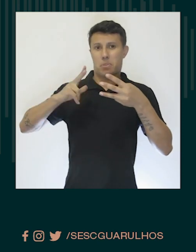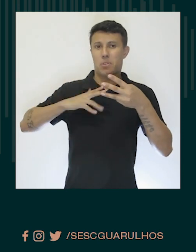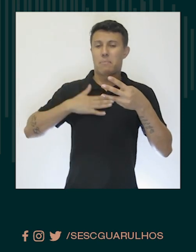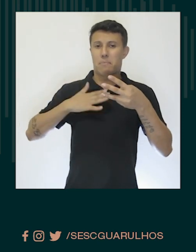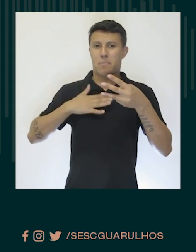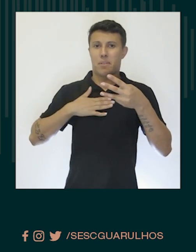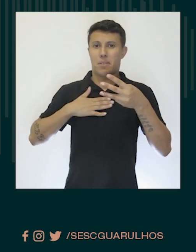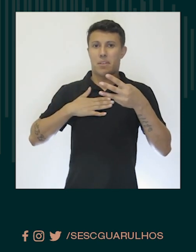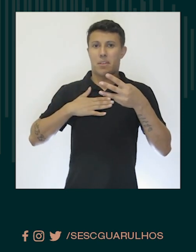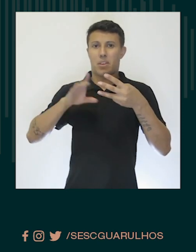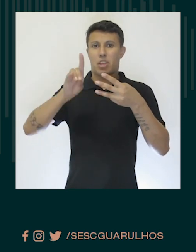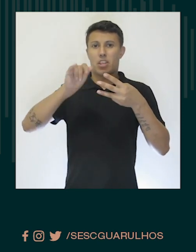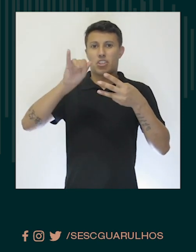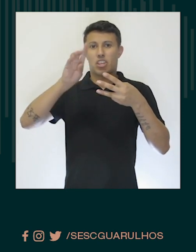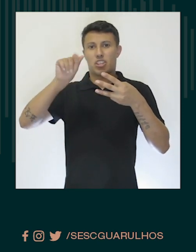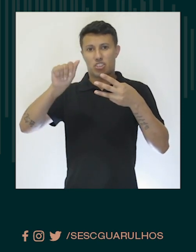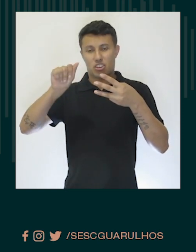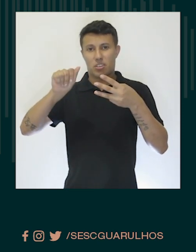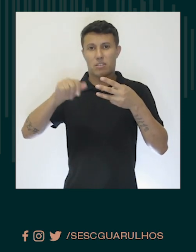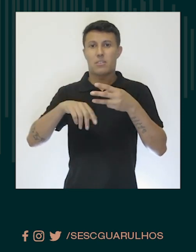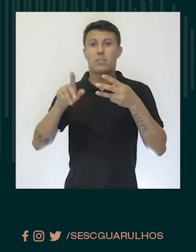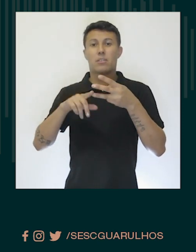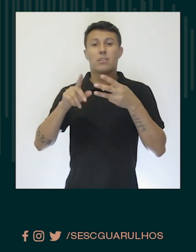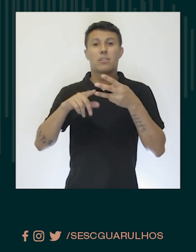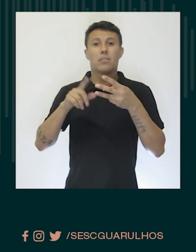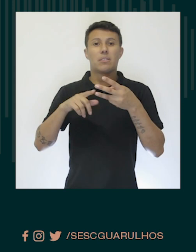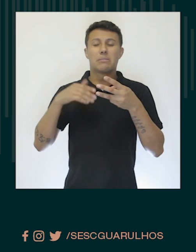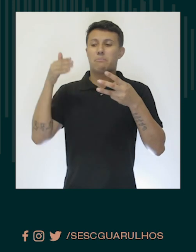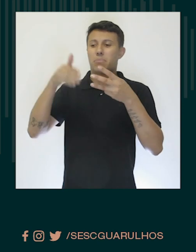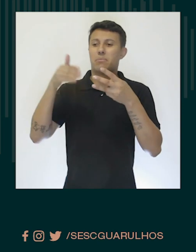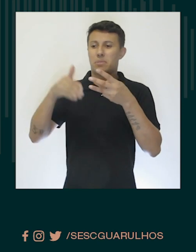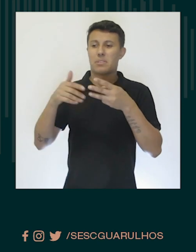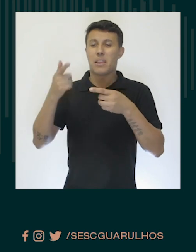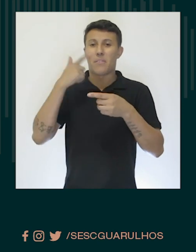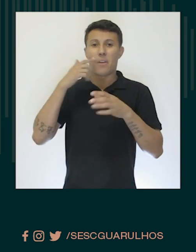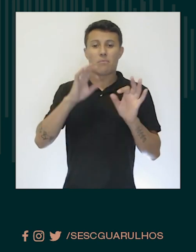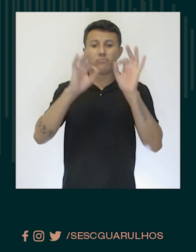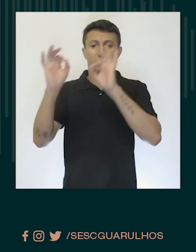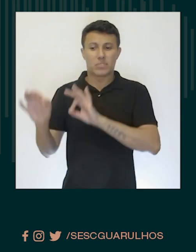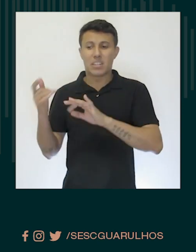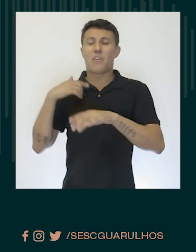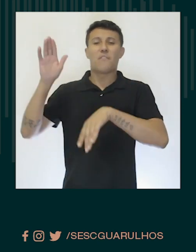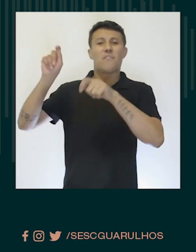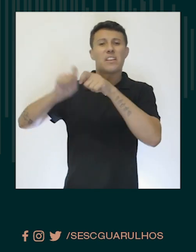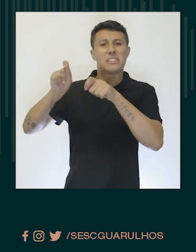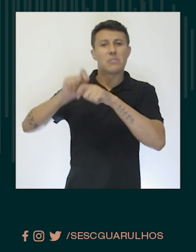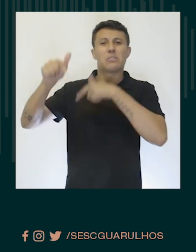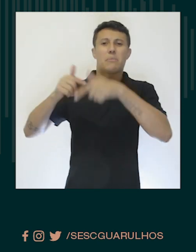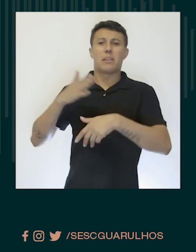publicando o que eu estou assistindo de live, o que eu estou realizando de trabalho, que é o Travou com